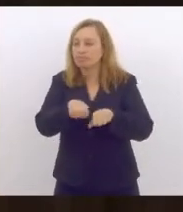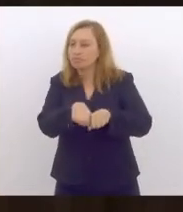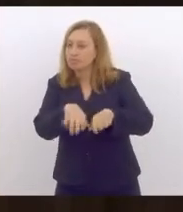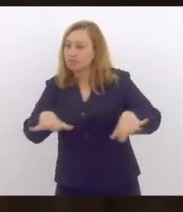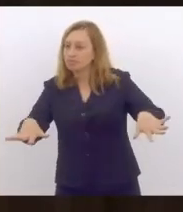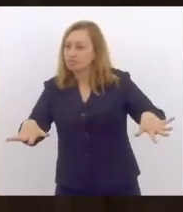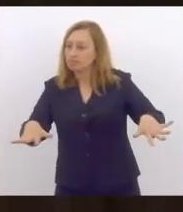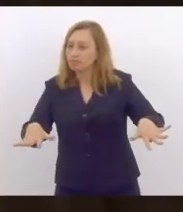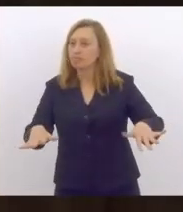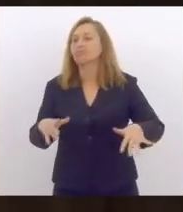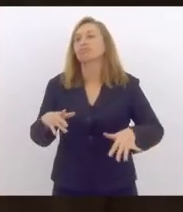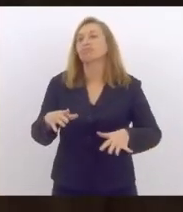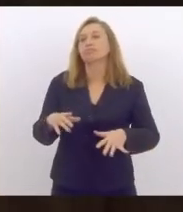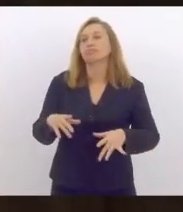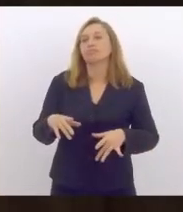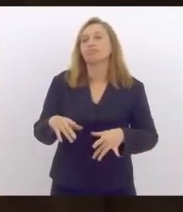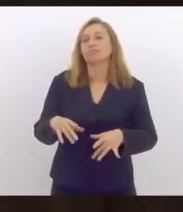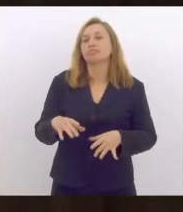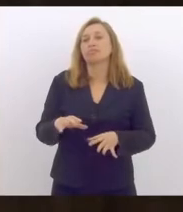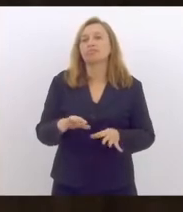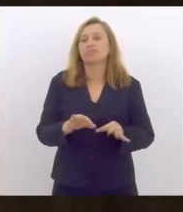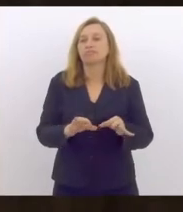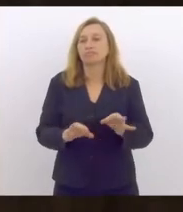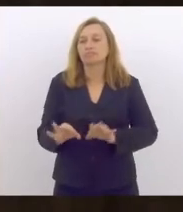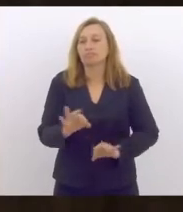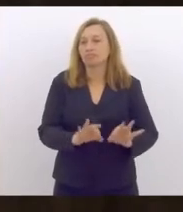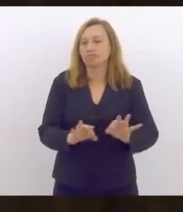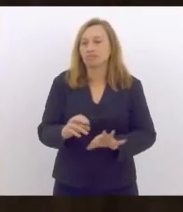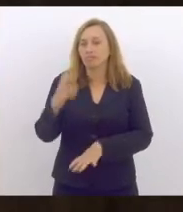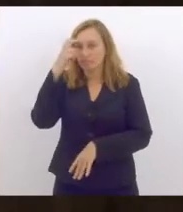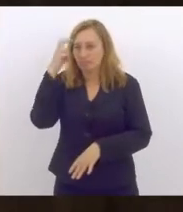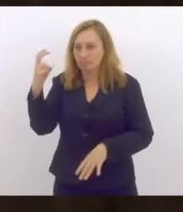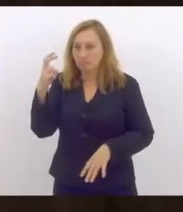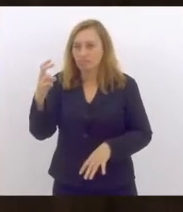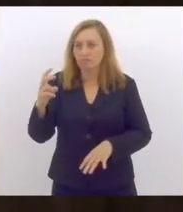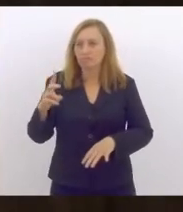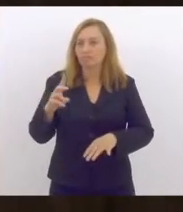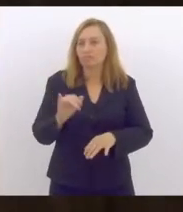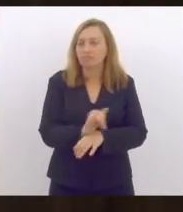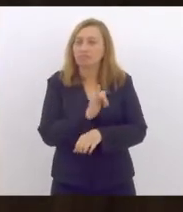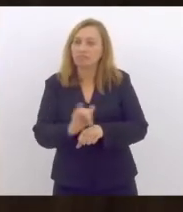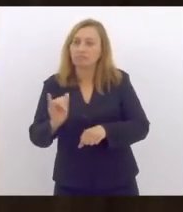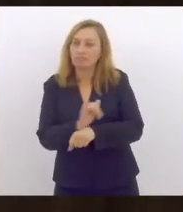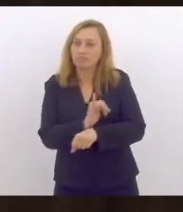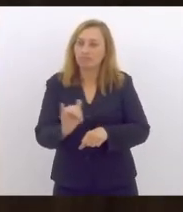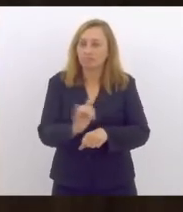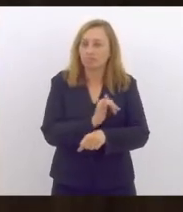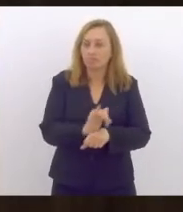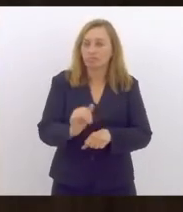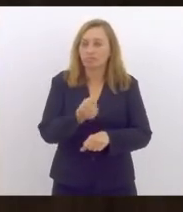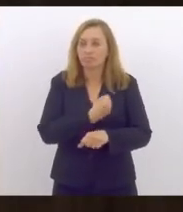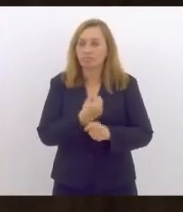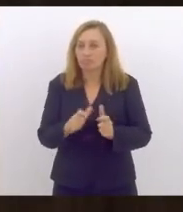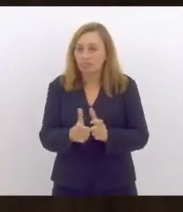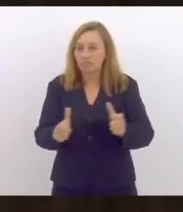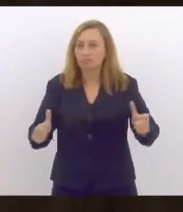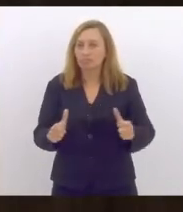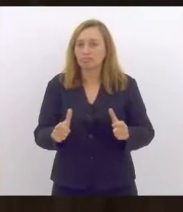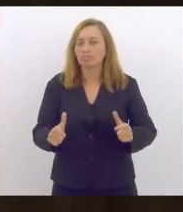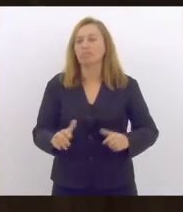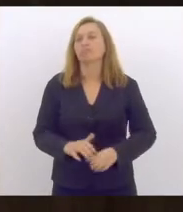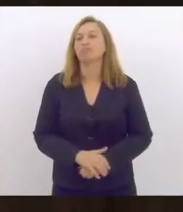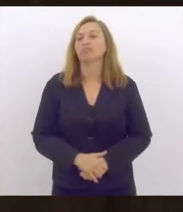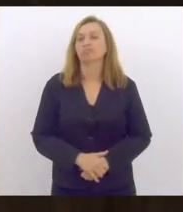os programas culturais e potencializando os mecanismos de fomento envolvendo um número maior de agentes sociais.